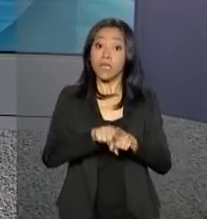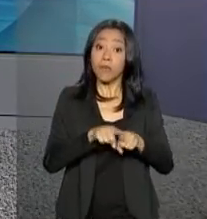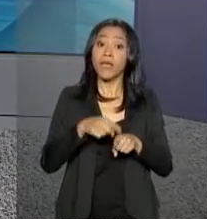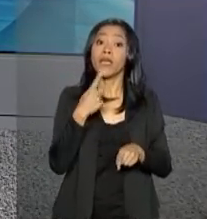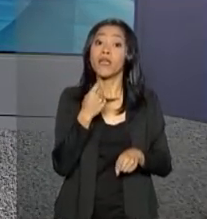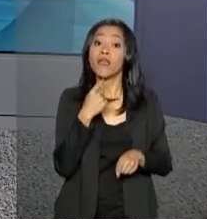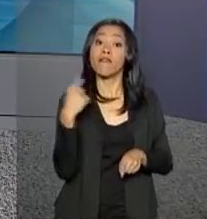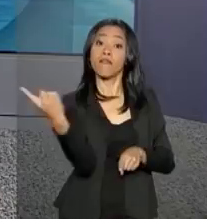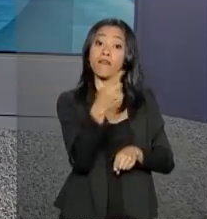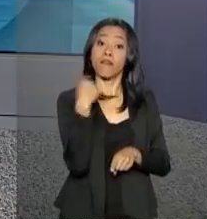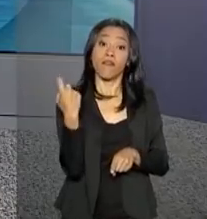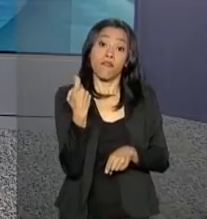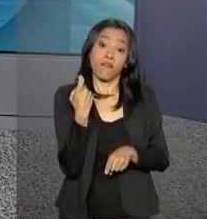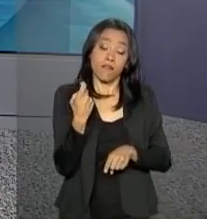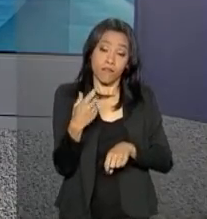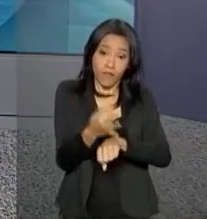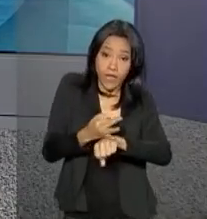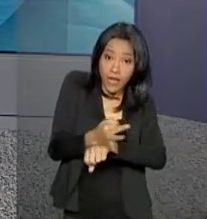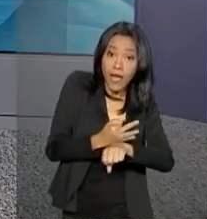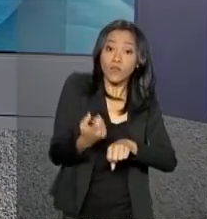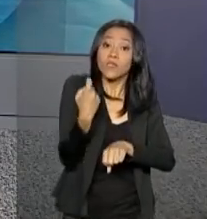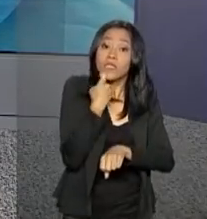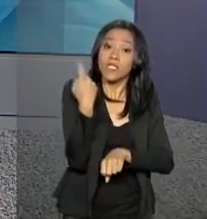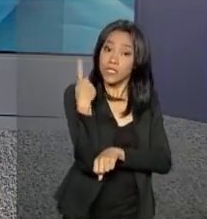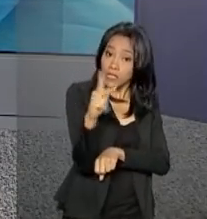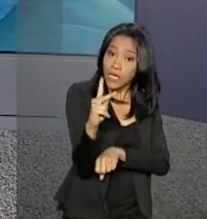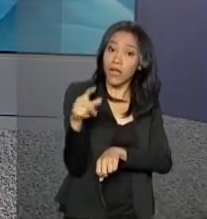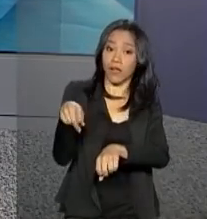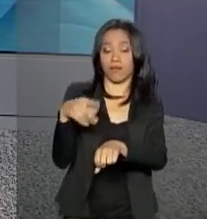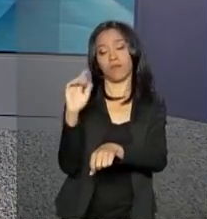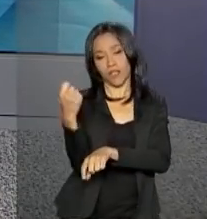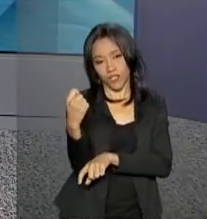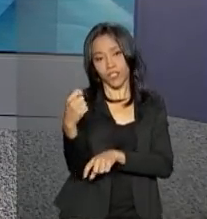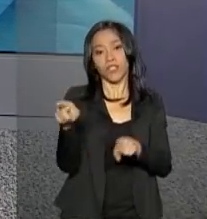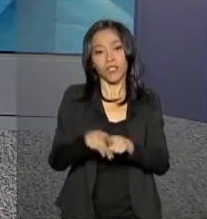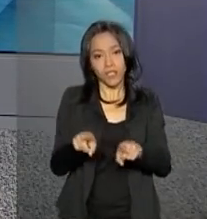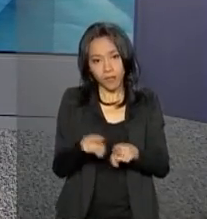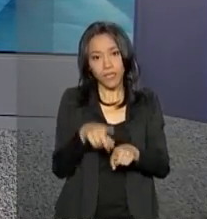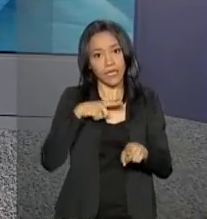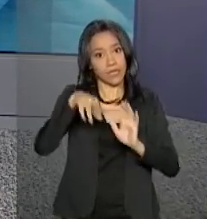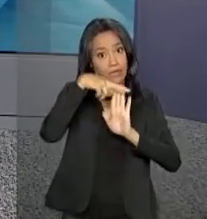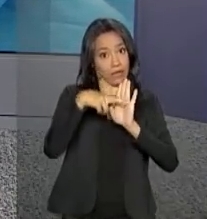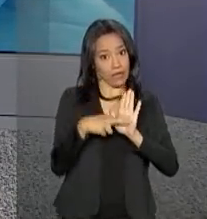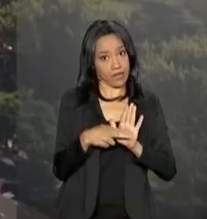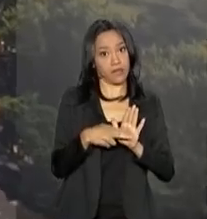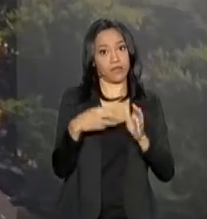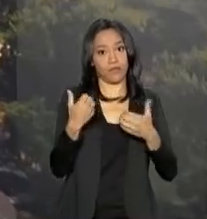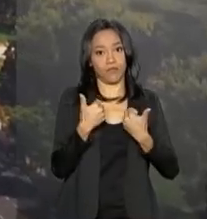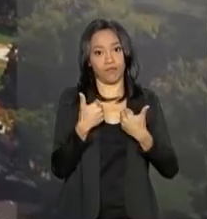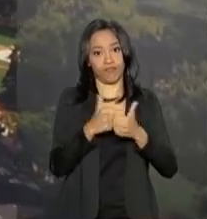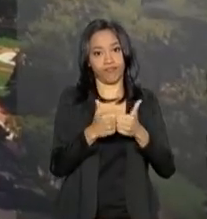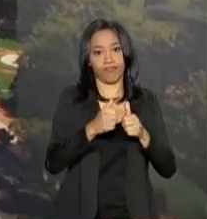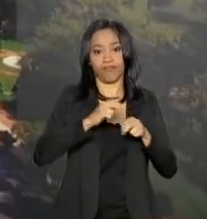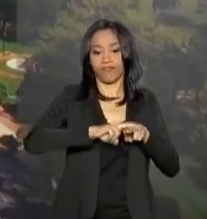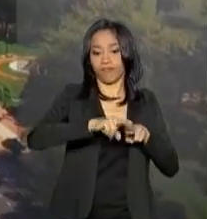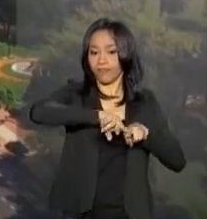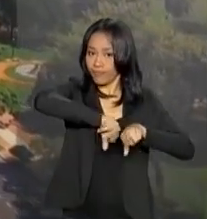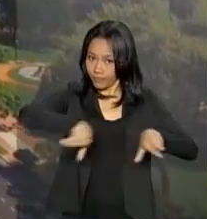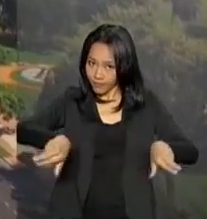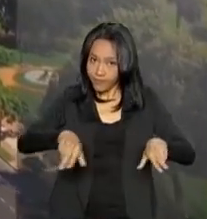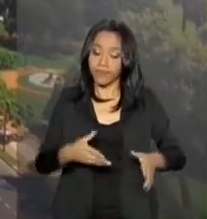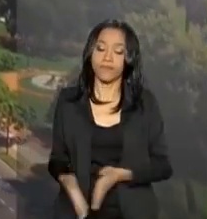nesta sexta-feira e o sistema de transporte público está sofrendo restrições o